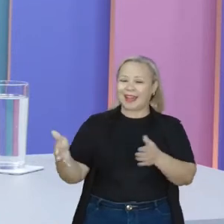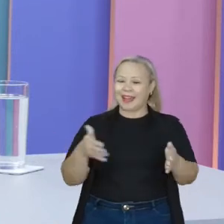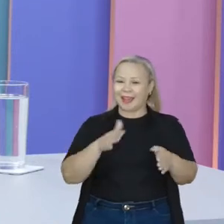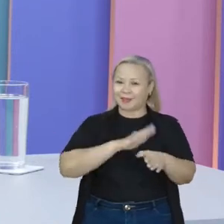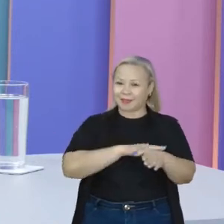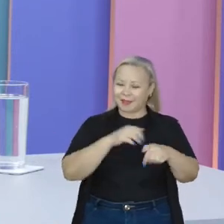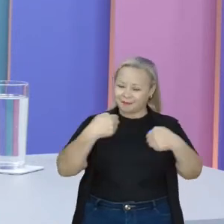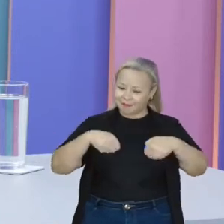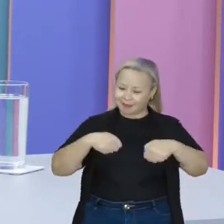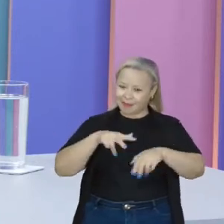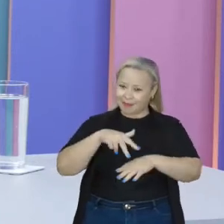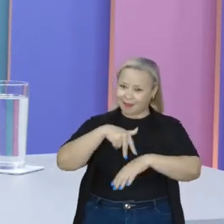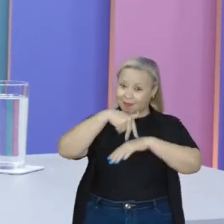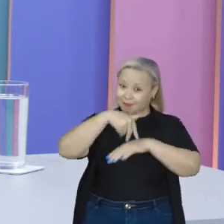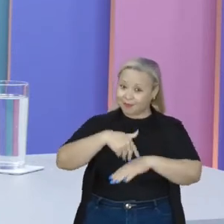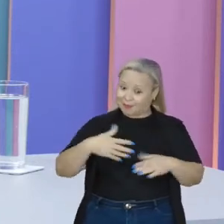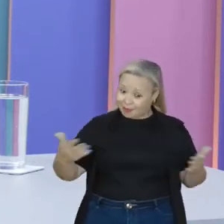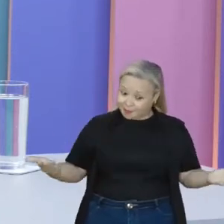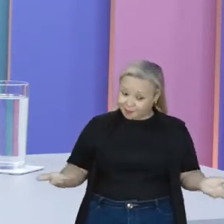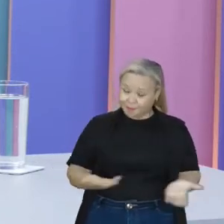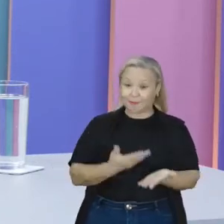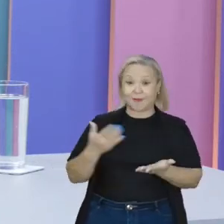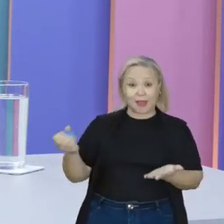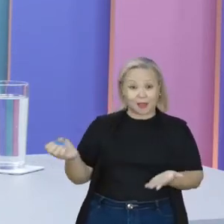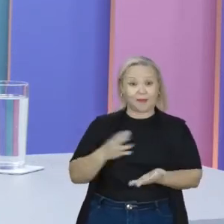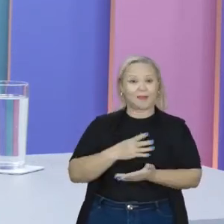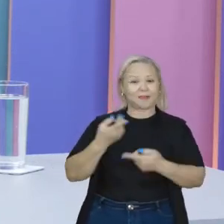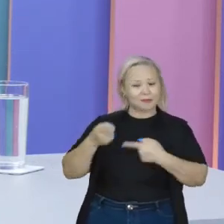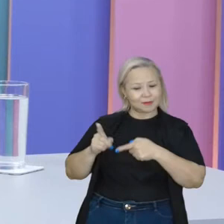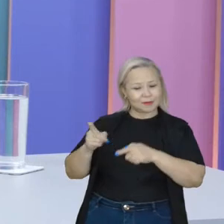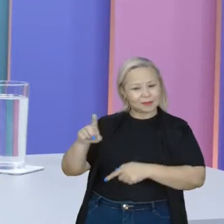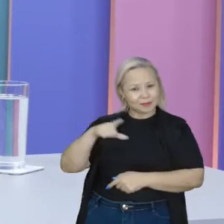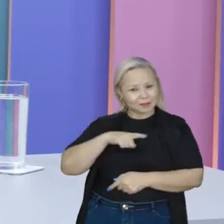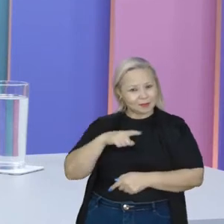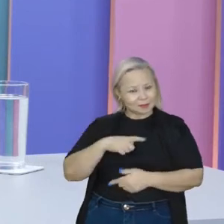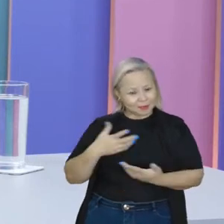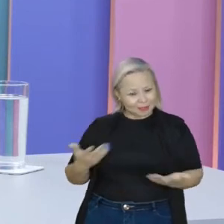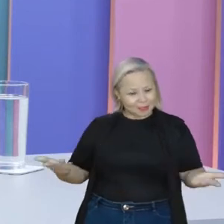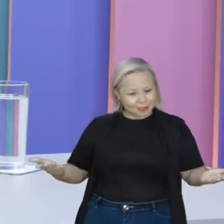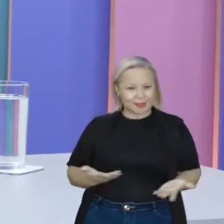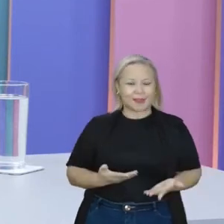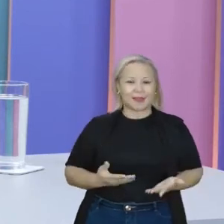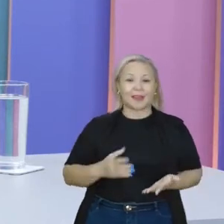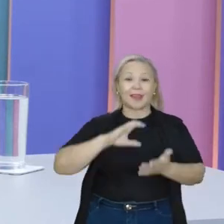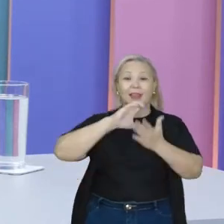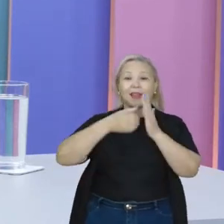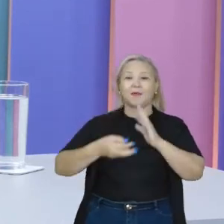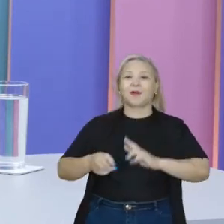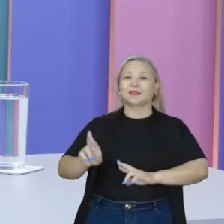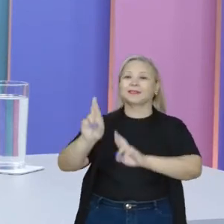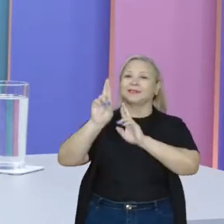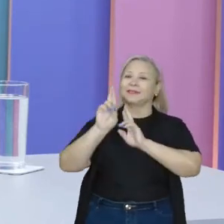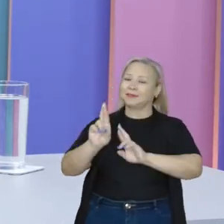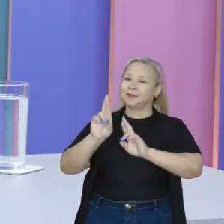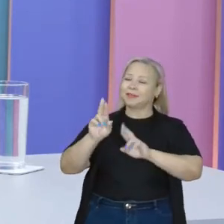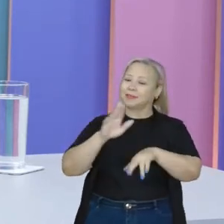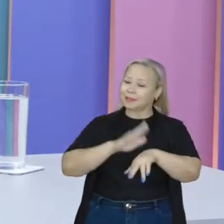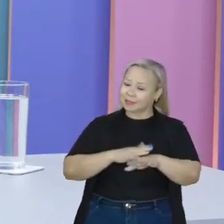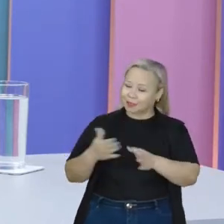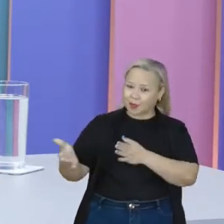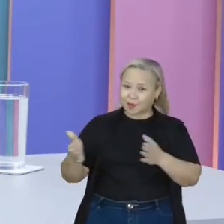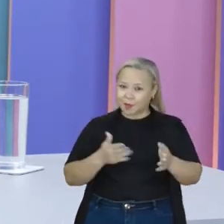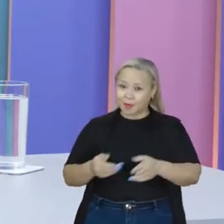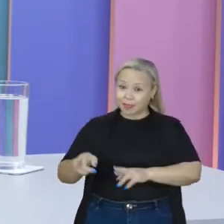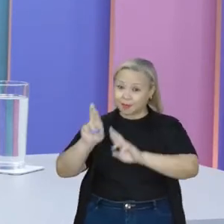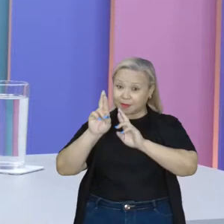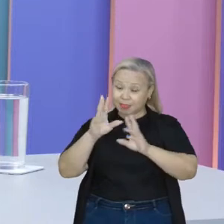necessário, no tempo que se apresenta, com os desafios que se apresentam. Então, é um partido de esperança, é um momento de esperança e